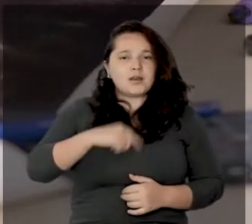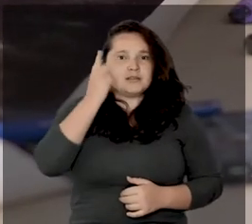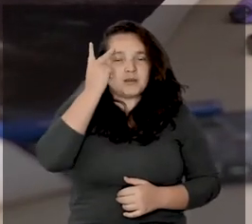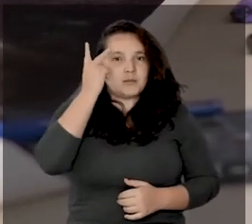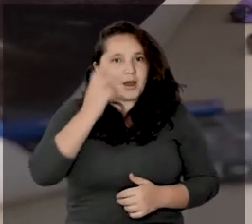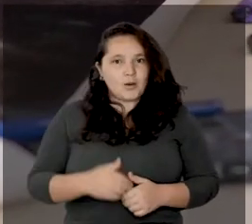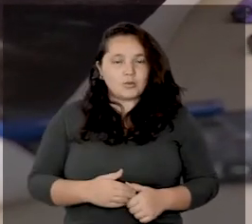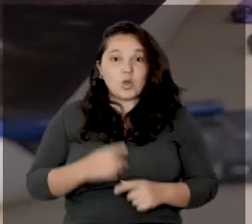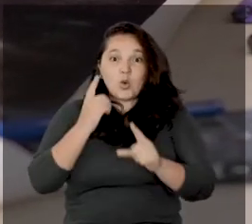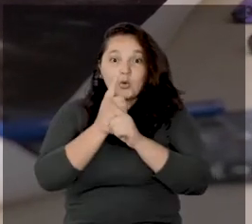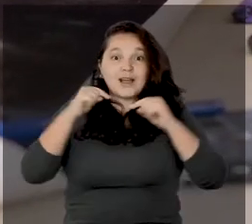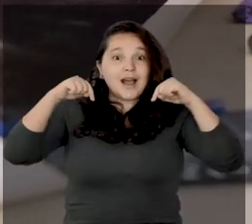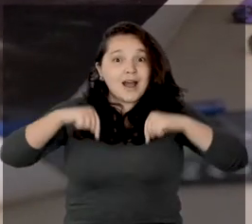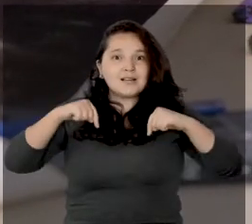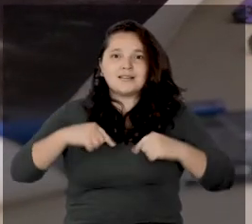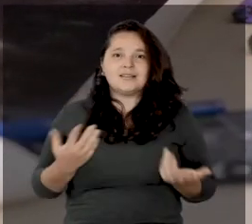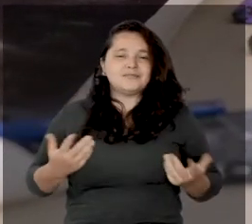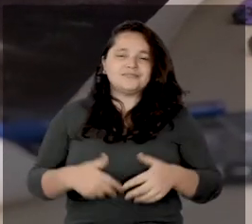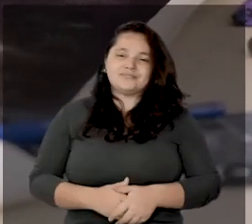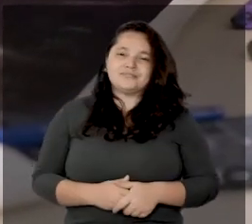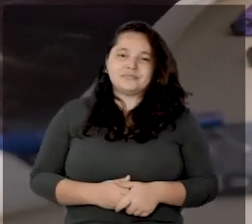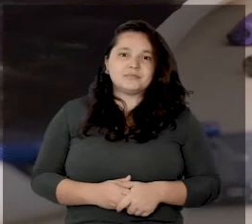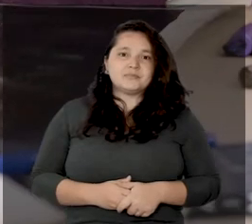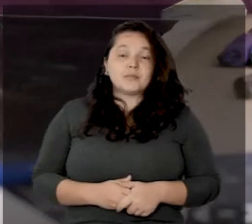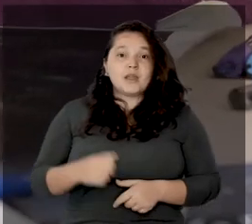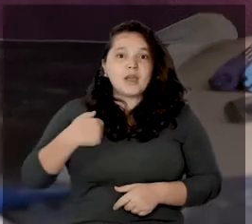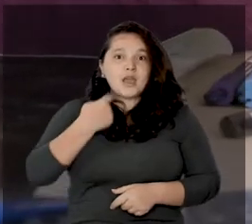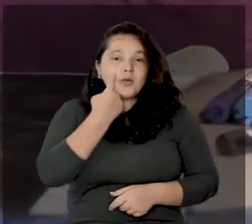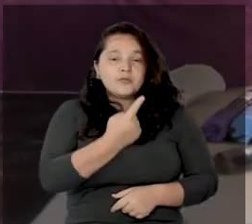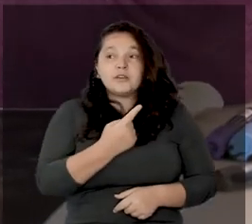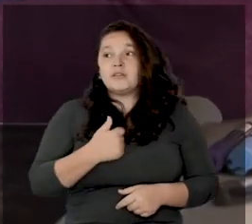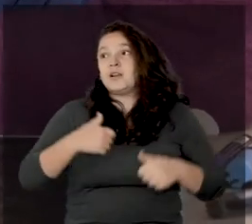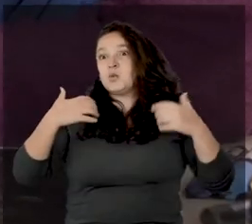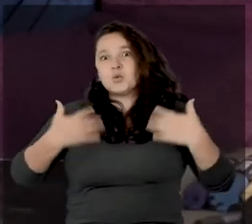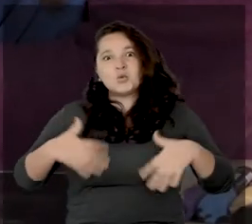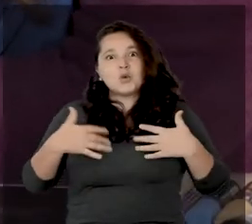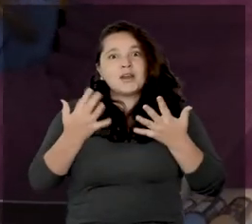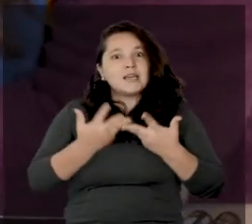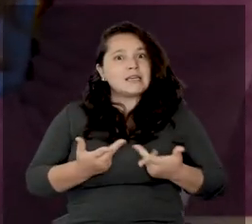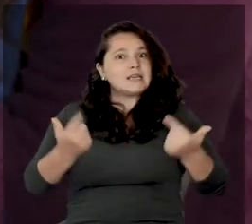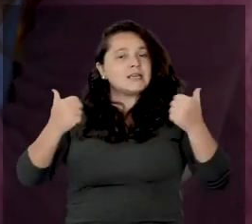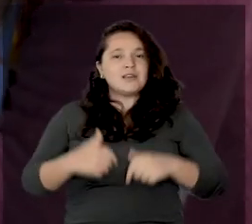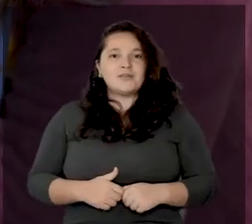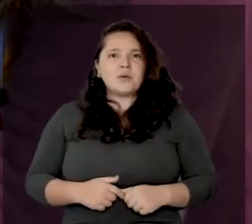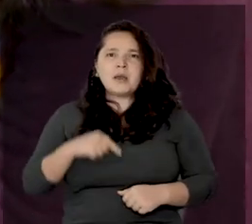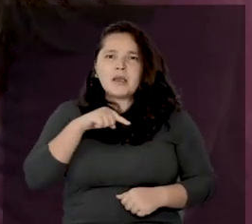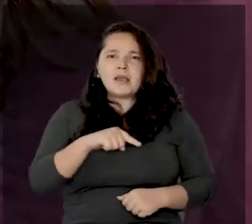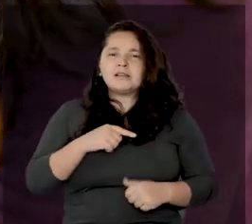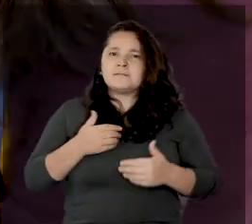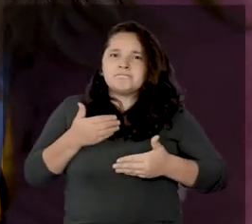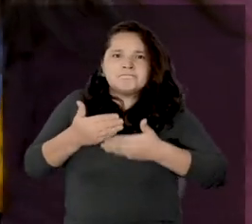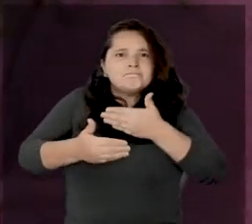encontrar aqui nesse lugar. Quando vi que você estava aqui, falei, cara, que incrível, isso vai ser um movimento de